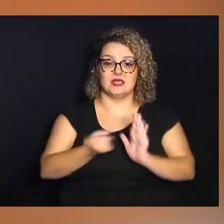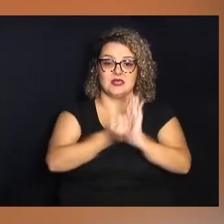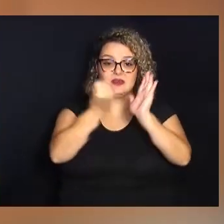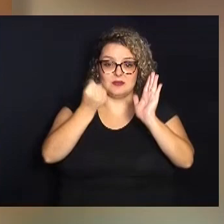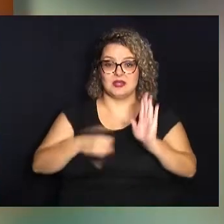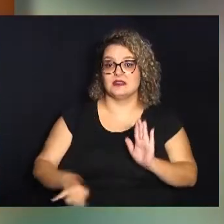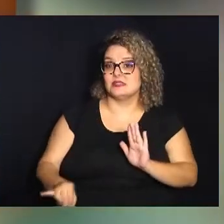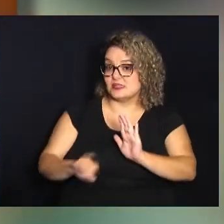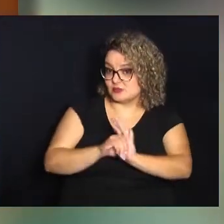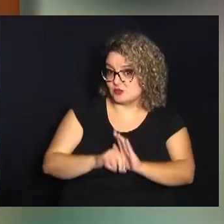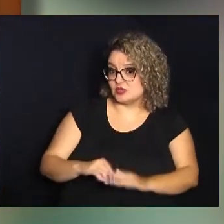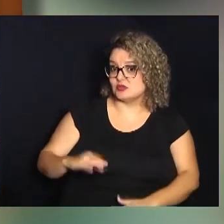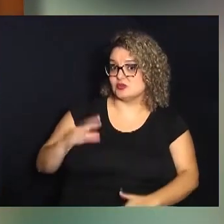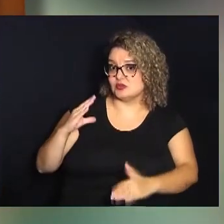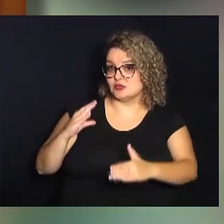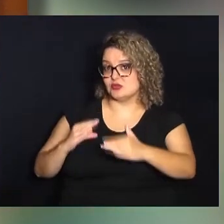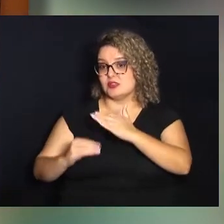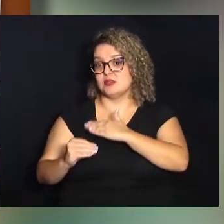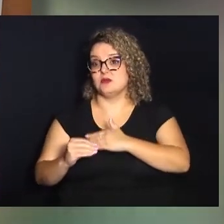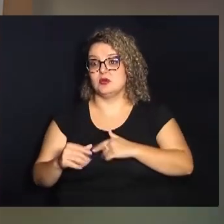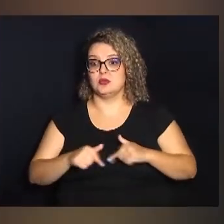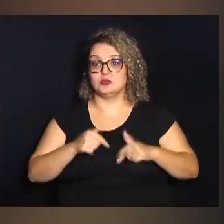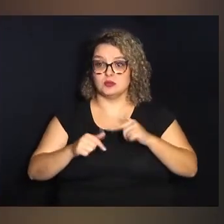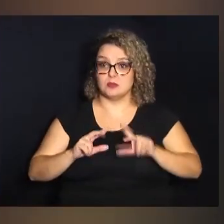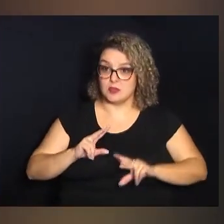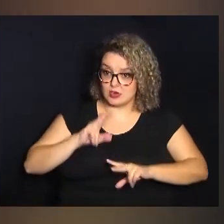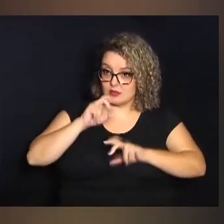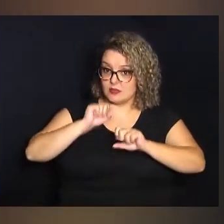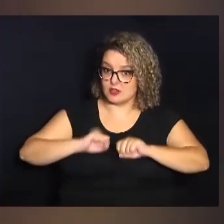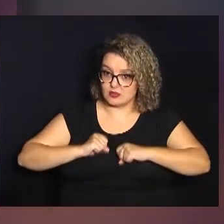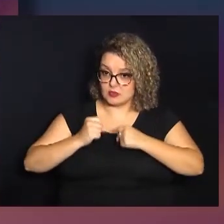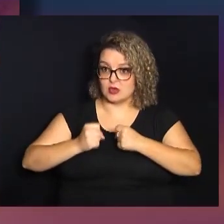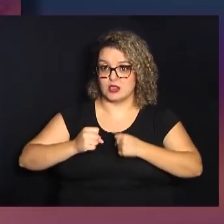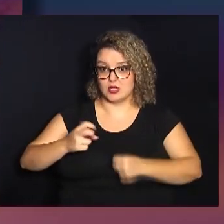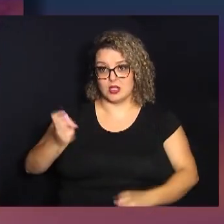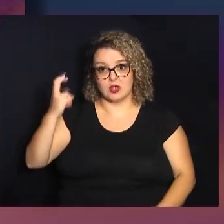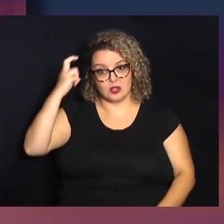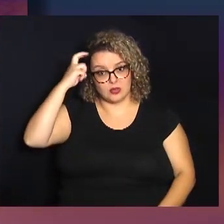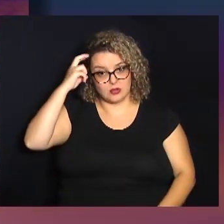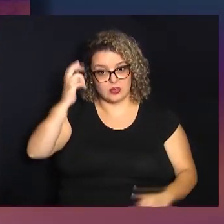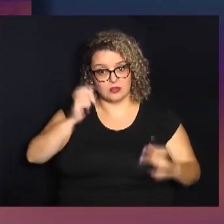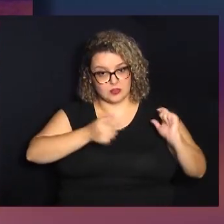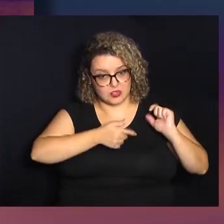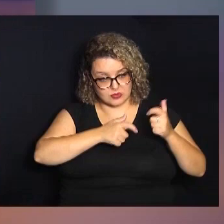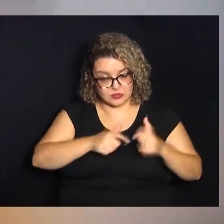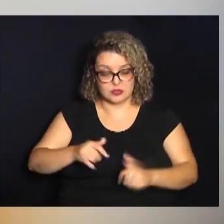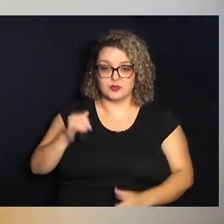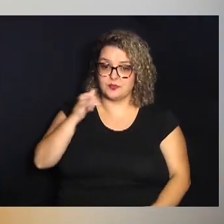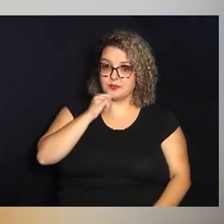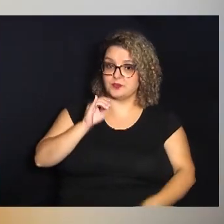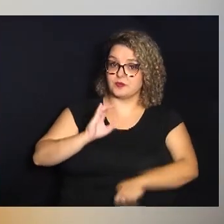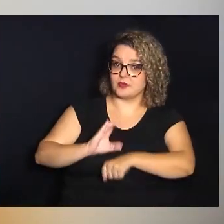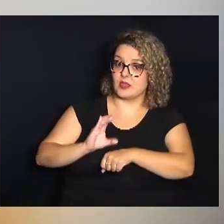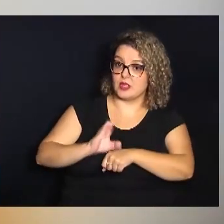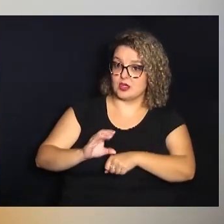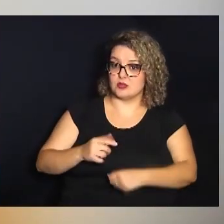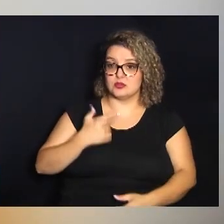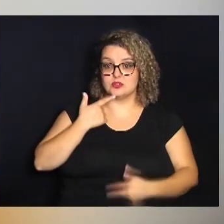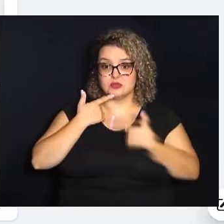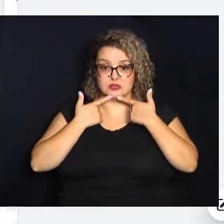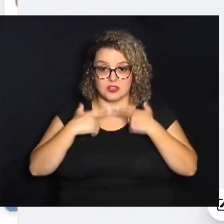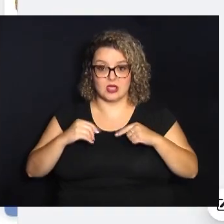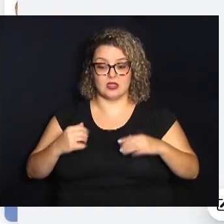trabalhos que buscam fortalecer a cultura e as tradições da Itália. Entre cursos de idioma até gastronomia,